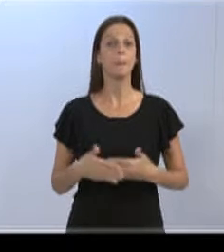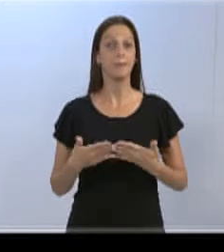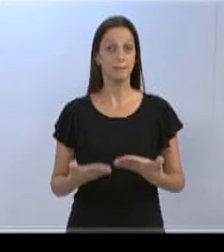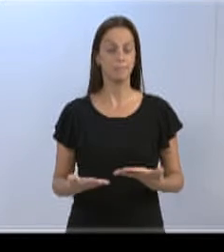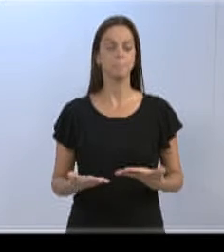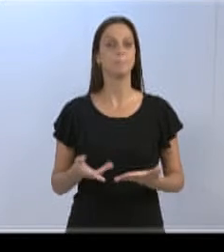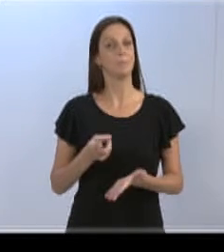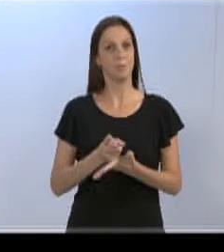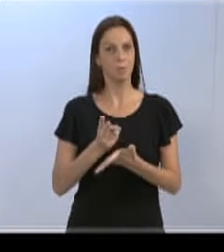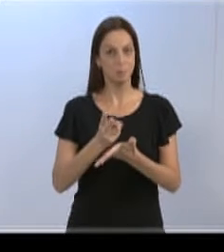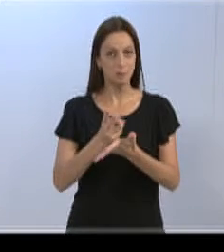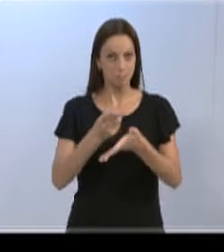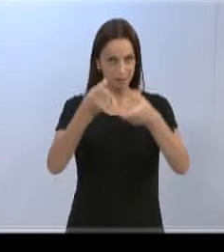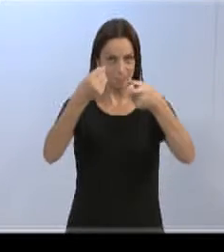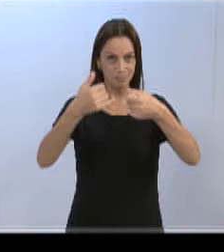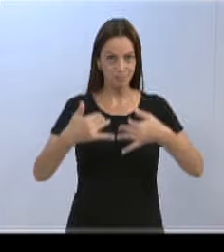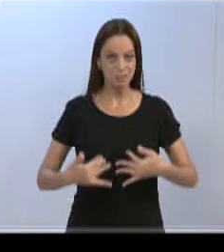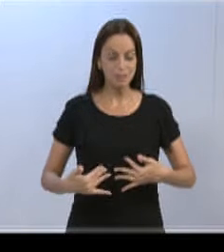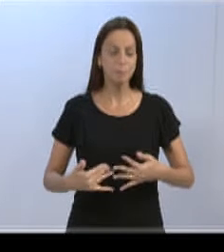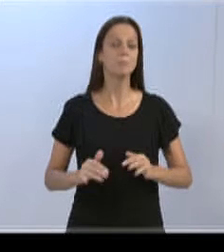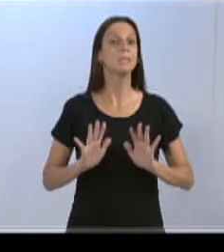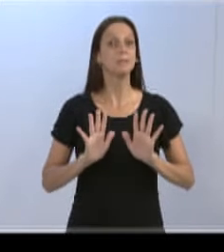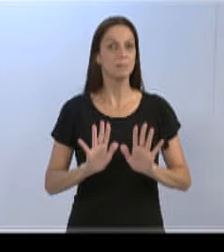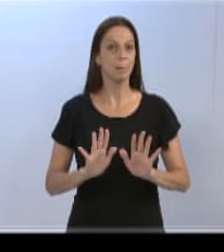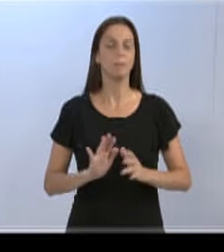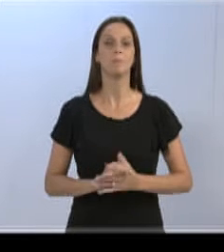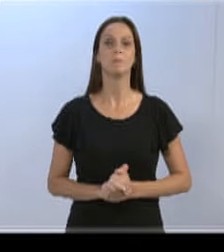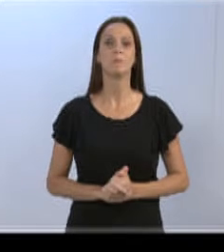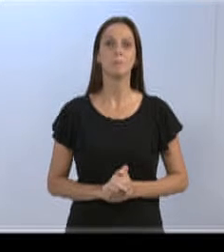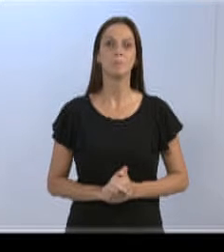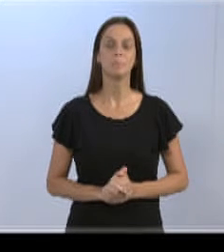Então, continuando, desses